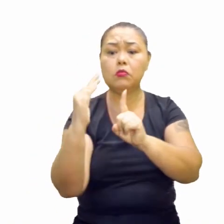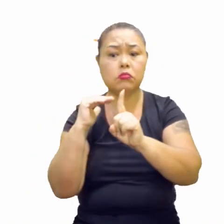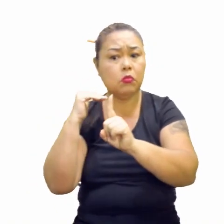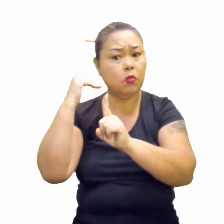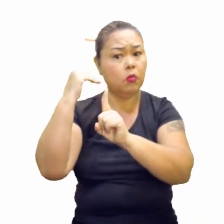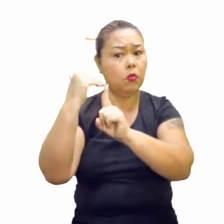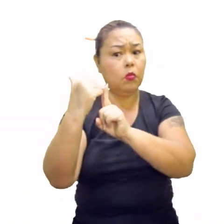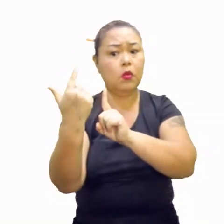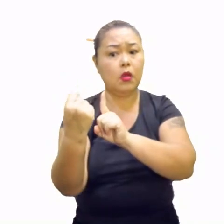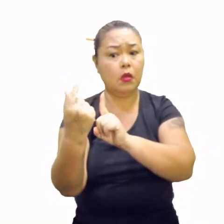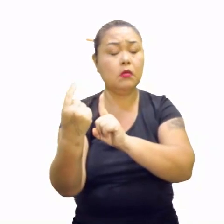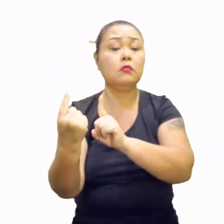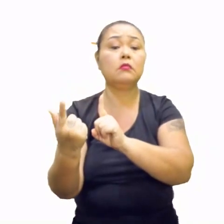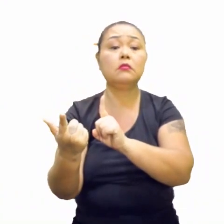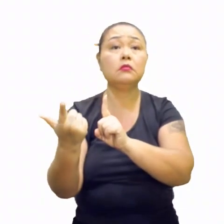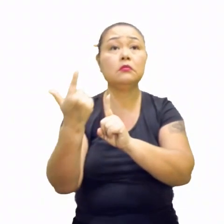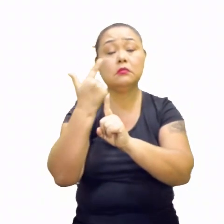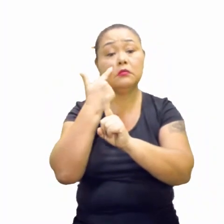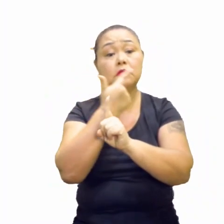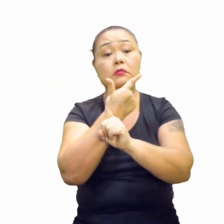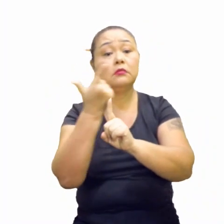Vejam,